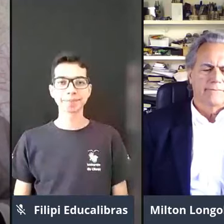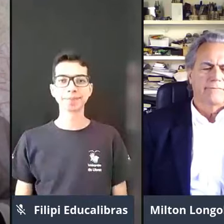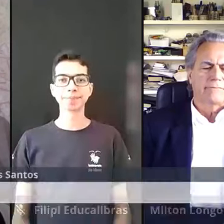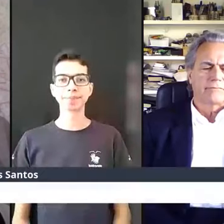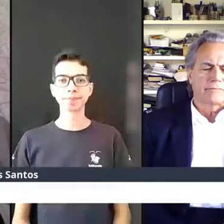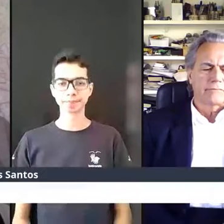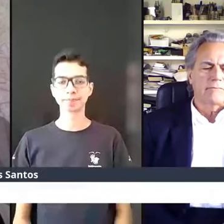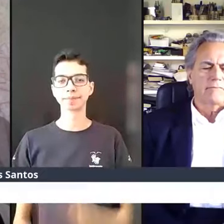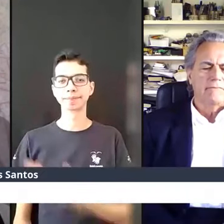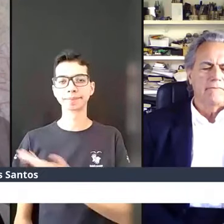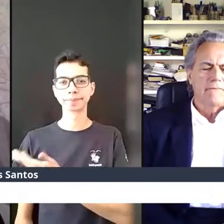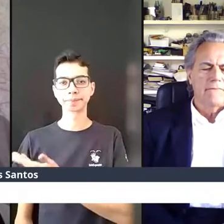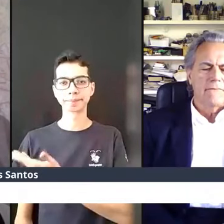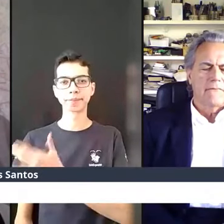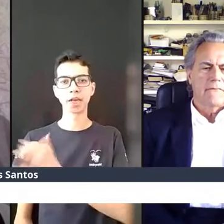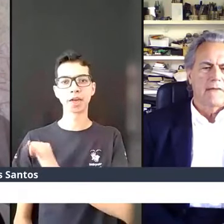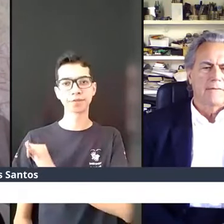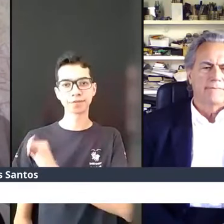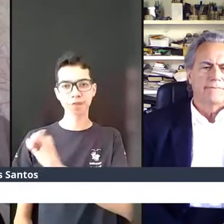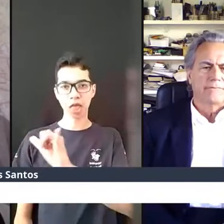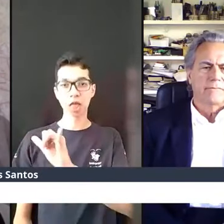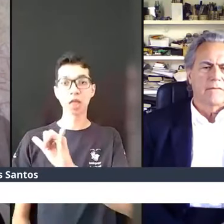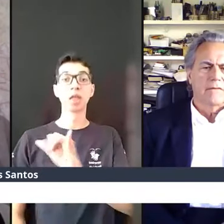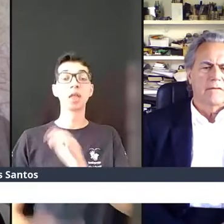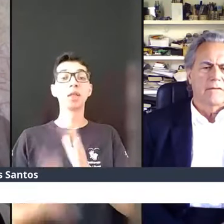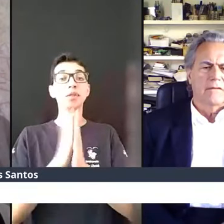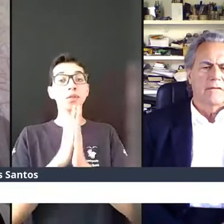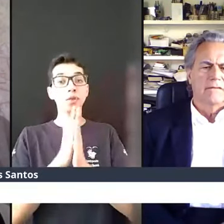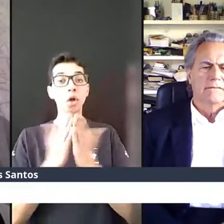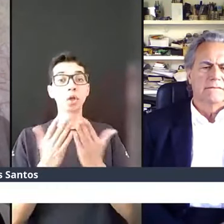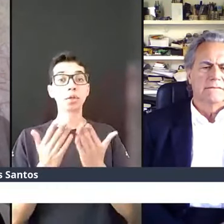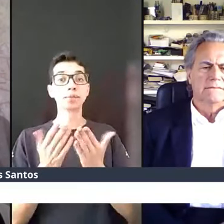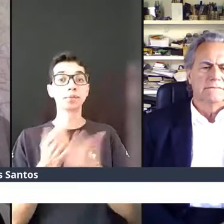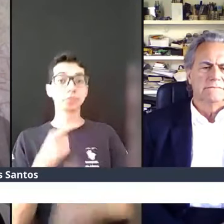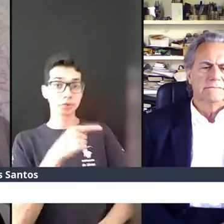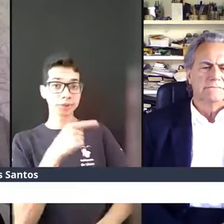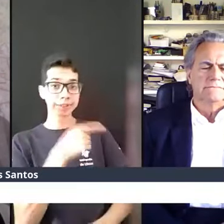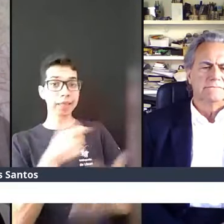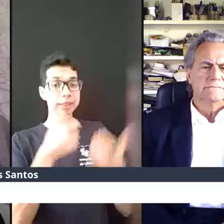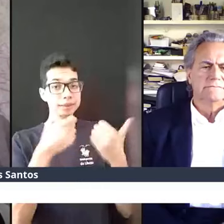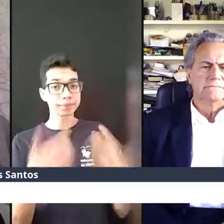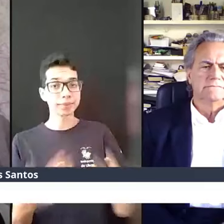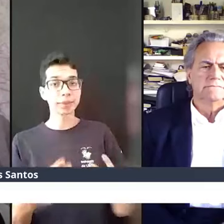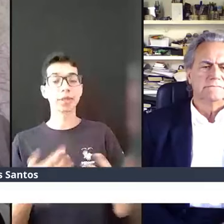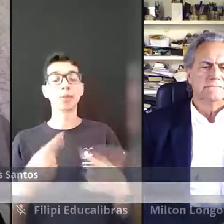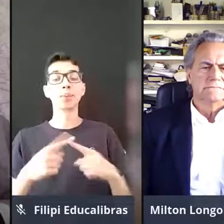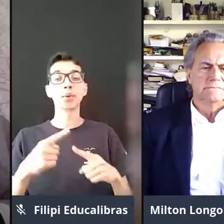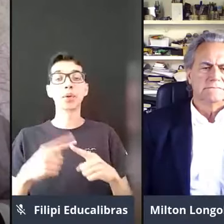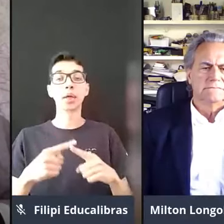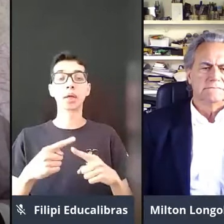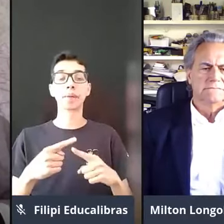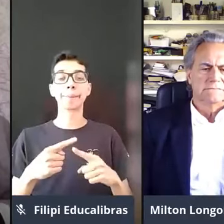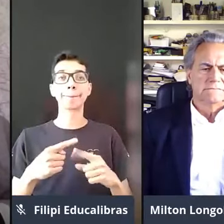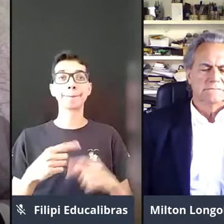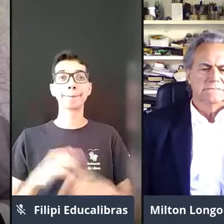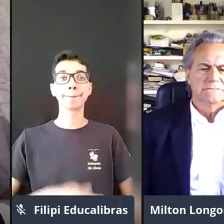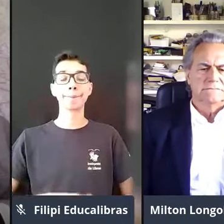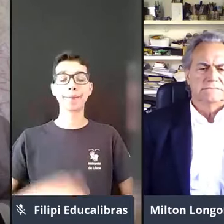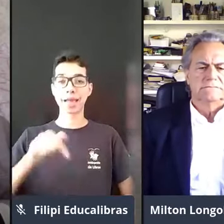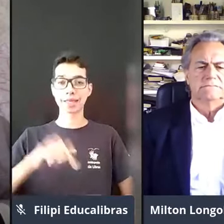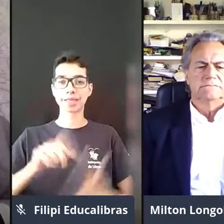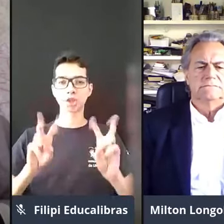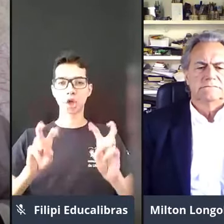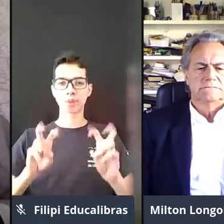longevidade, que é uma agenda tão importante. Ela se cruza, né? Ela se conecta com a agenda aqui da Secretaria da Pessoa